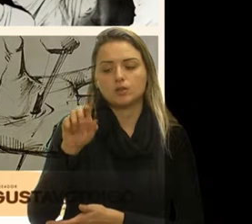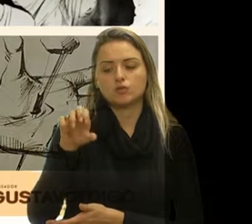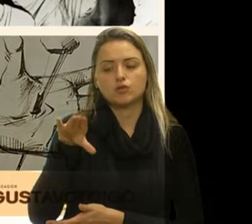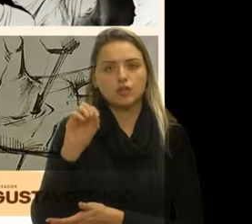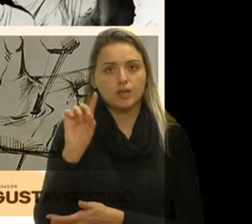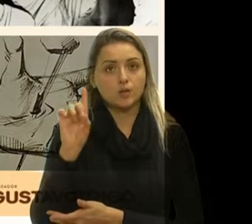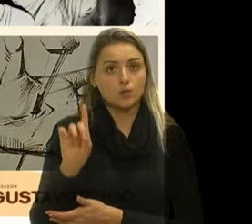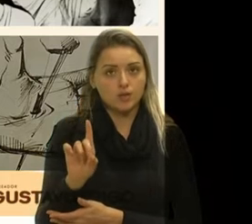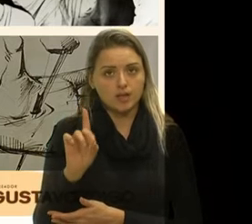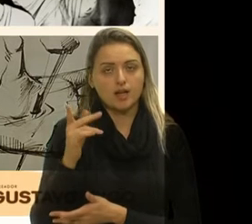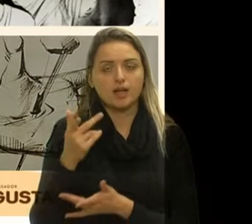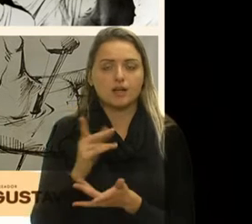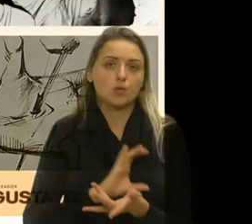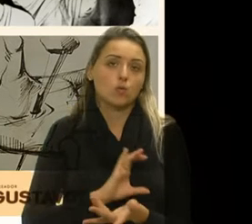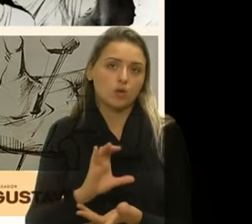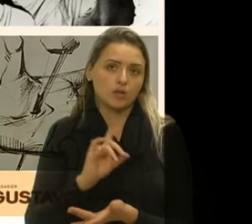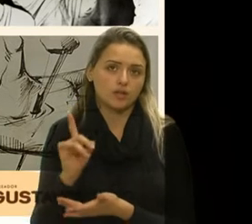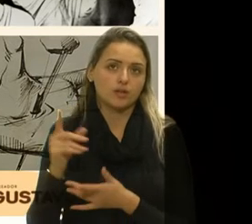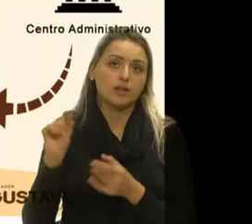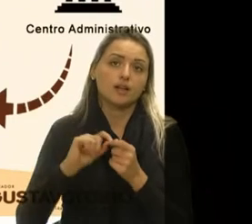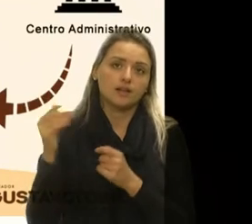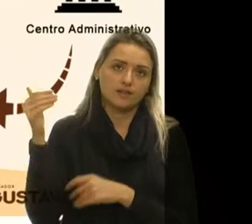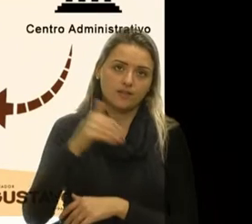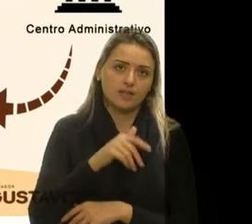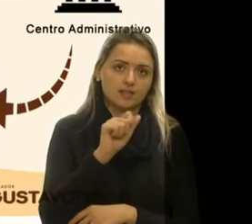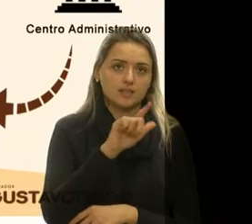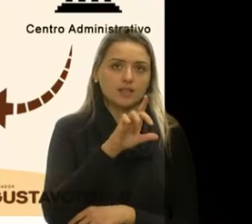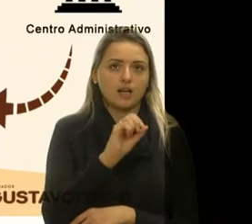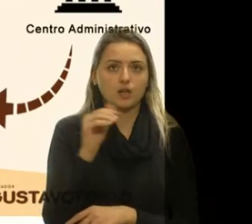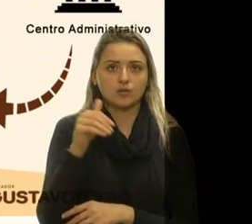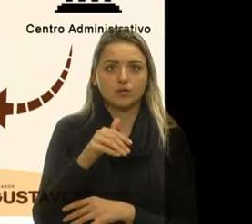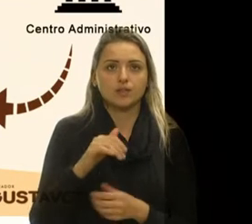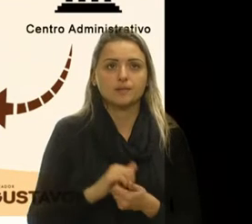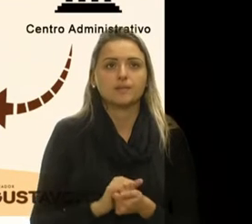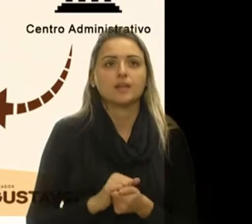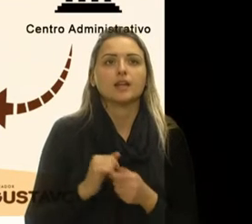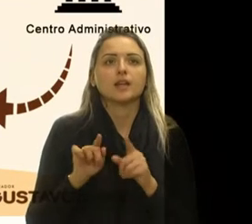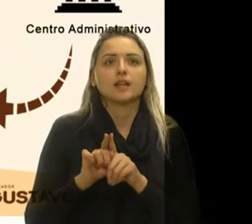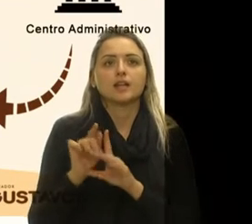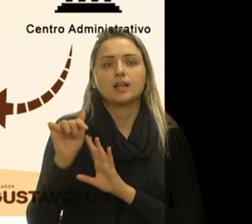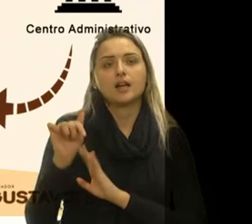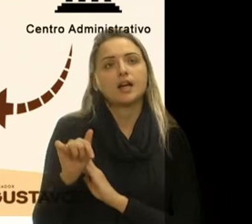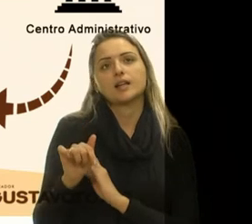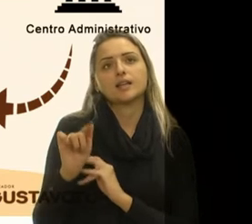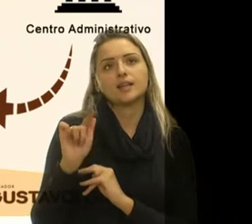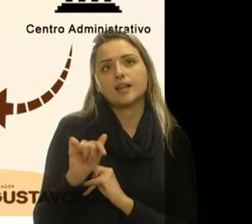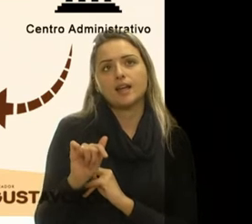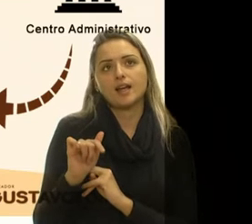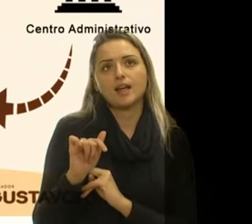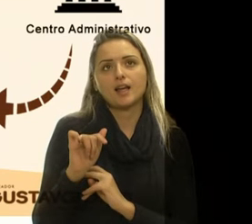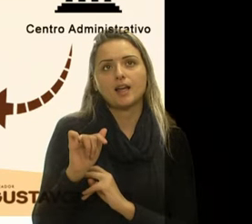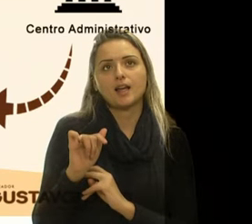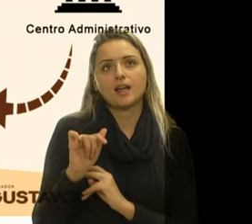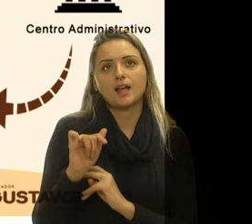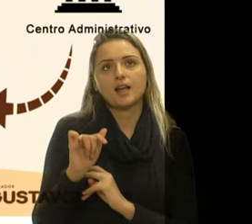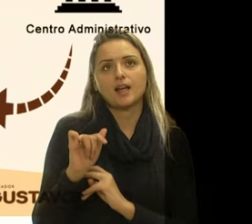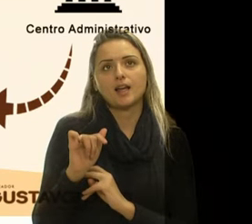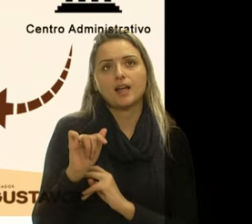de São Pellegrino, e trouxe Aldo Locatelli para fazer as pinturas. E o itinerário, basicamente, Tonus, ele